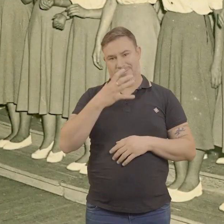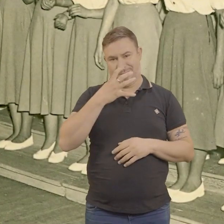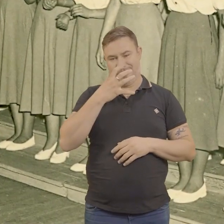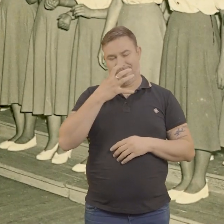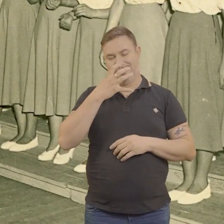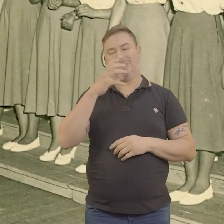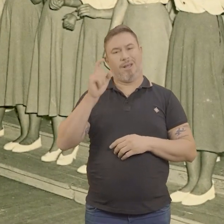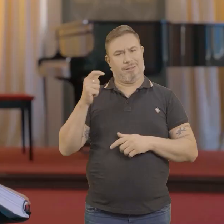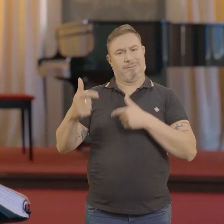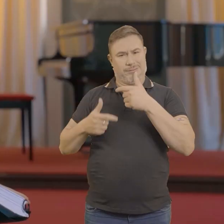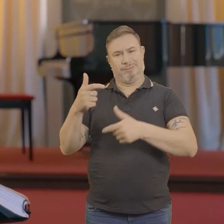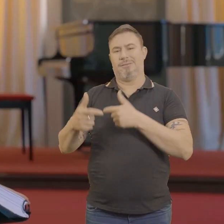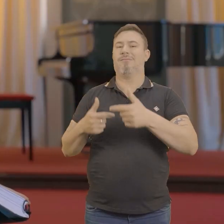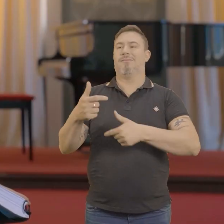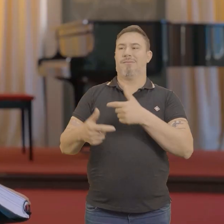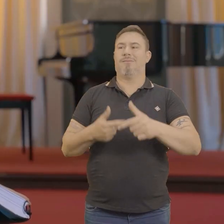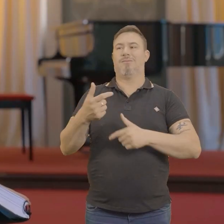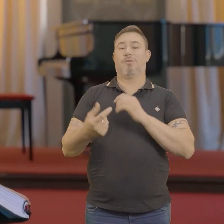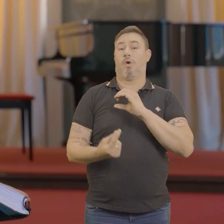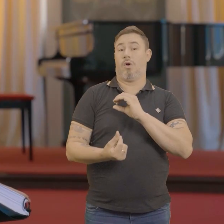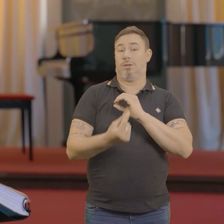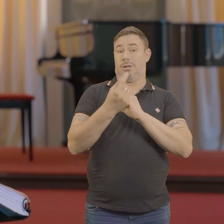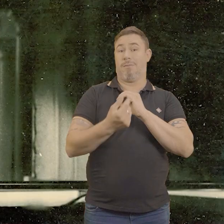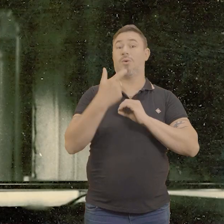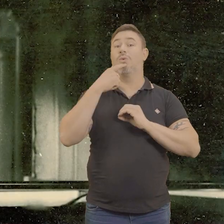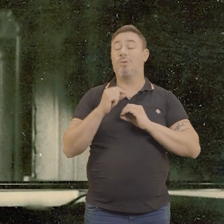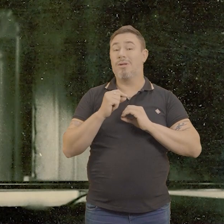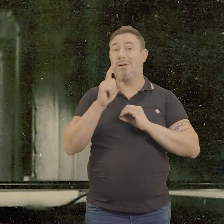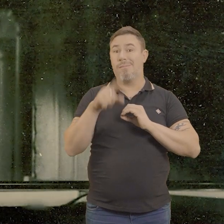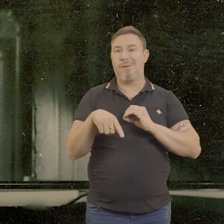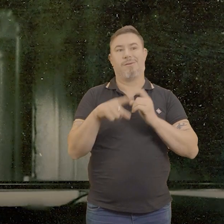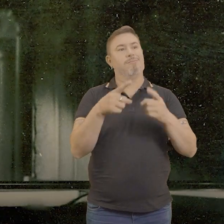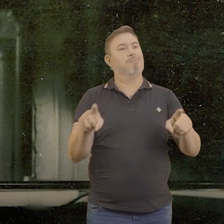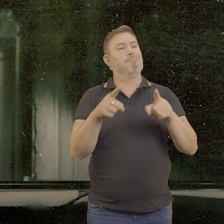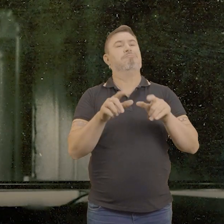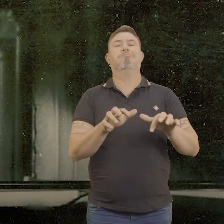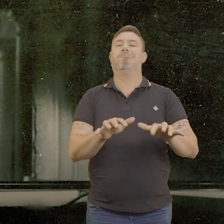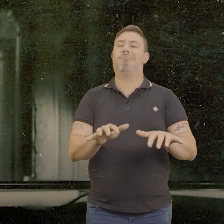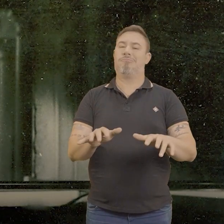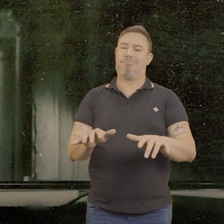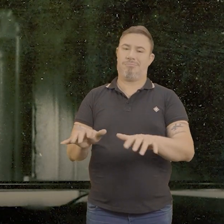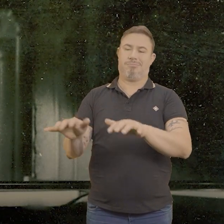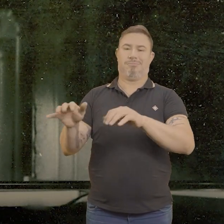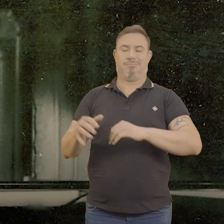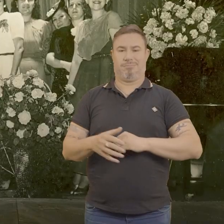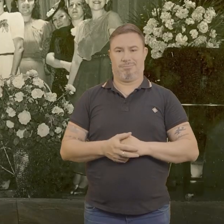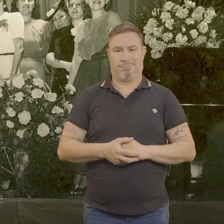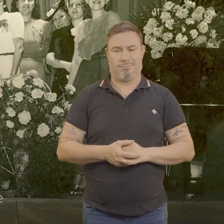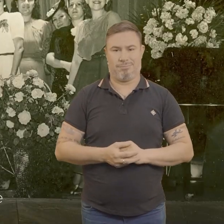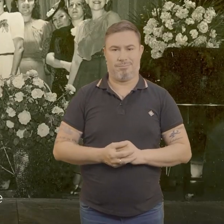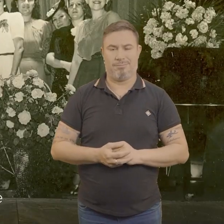intensa, né? Um orçamento intenso voltado para a produção desses concertos. tão